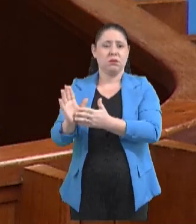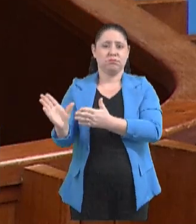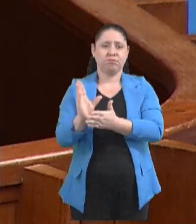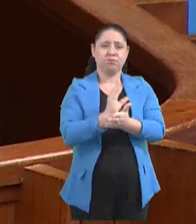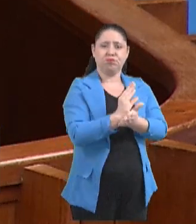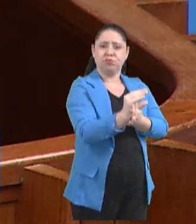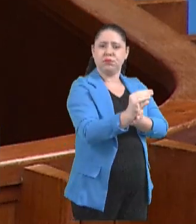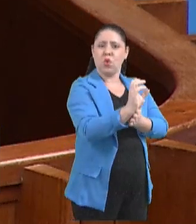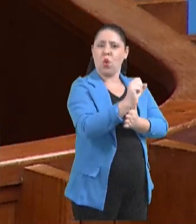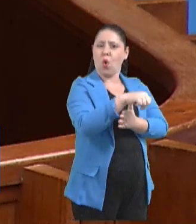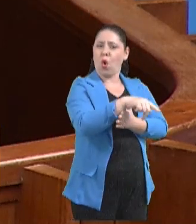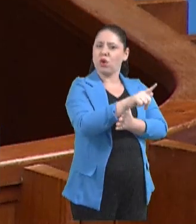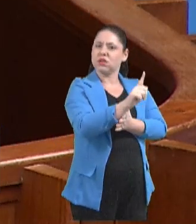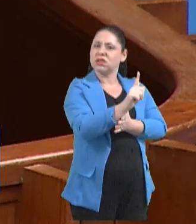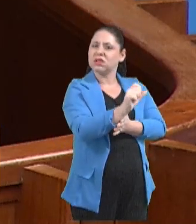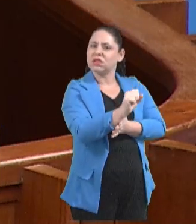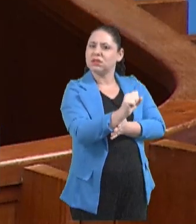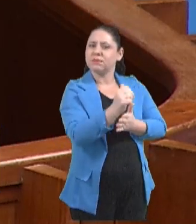ONG.